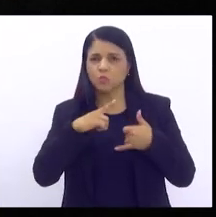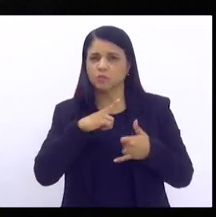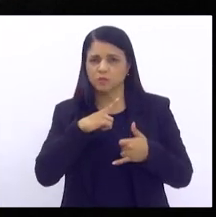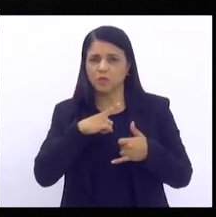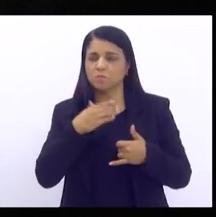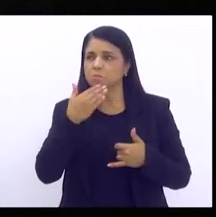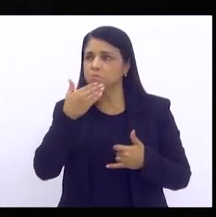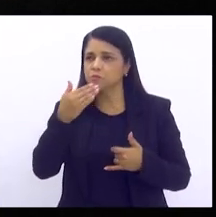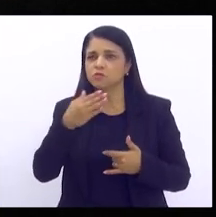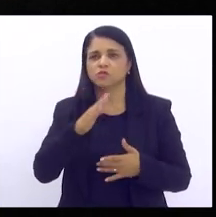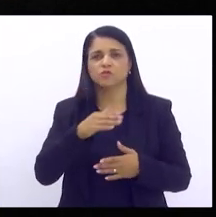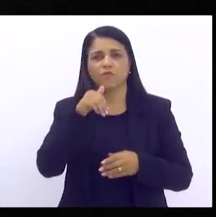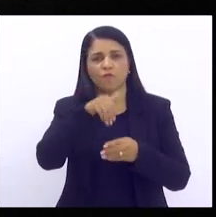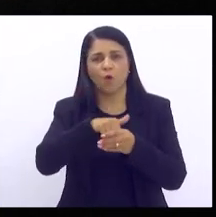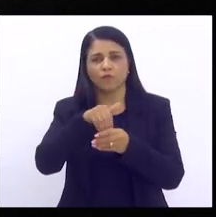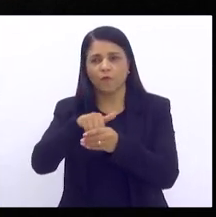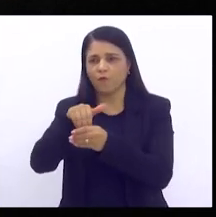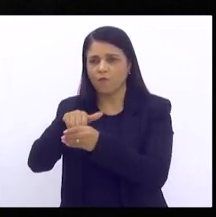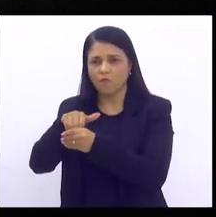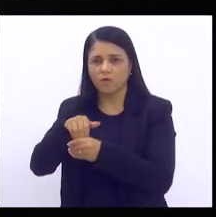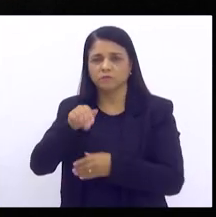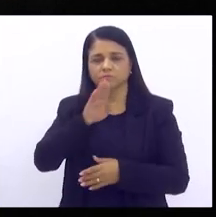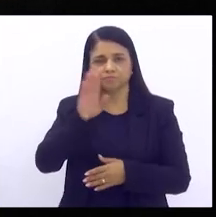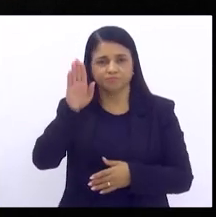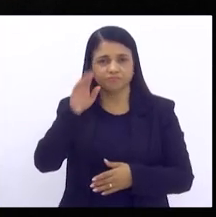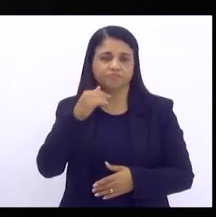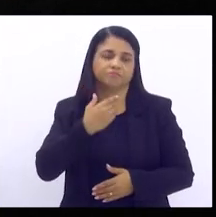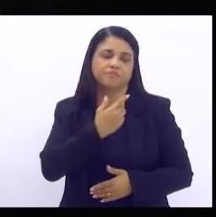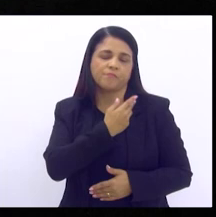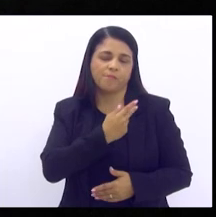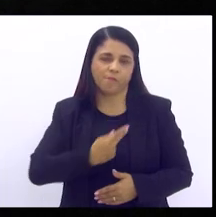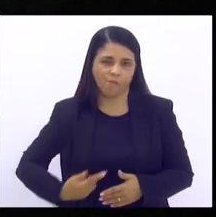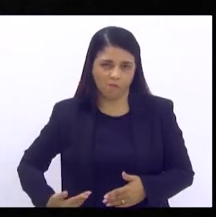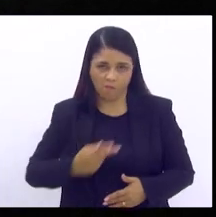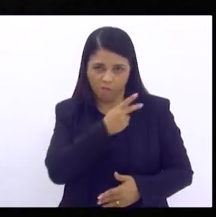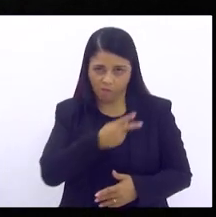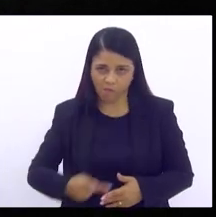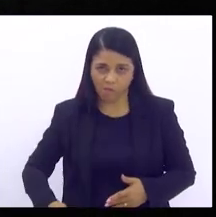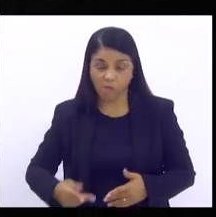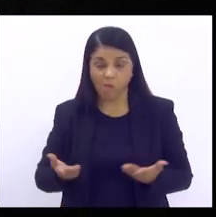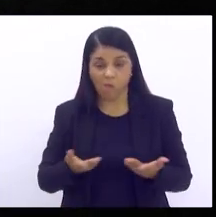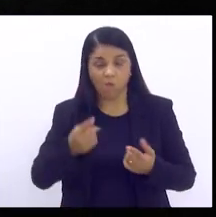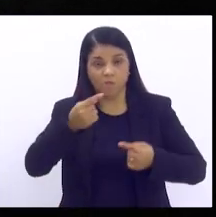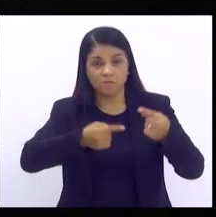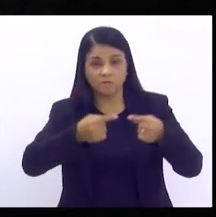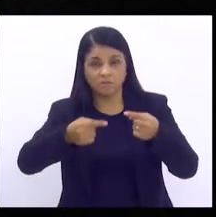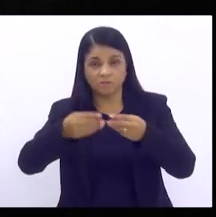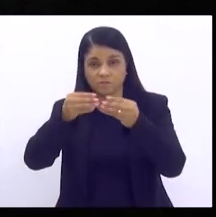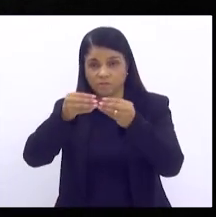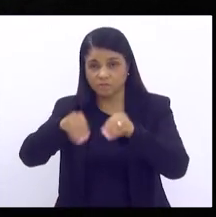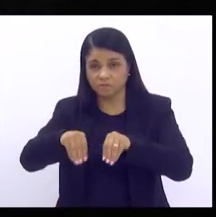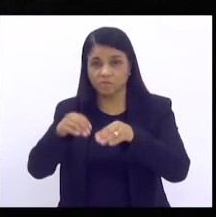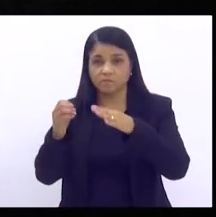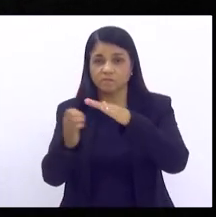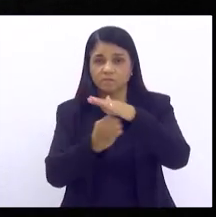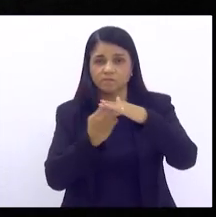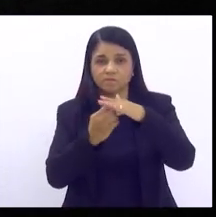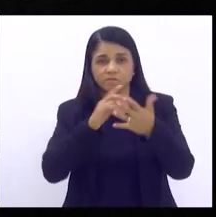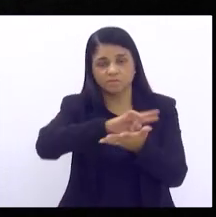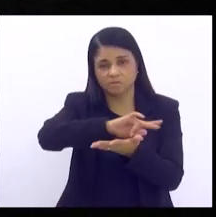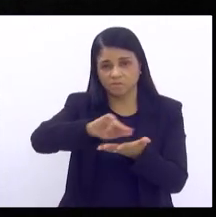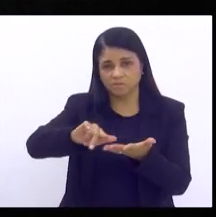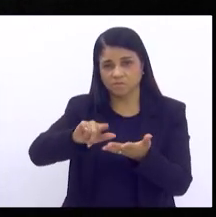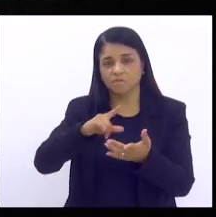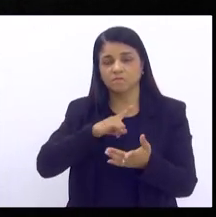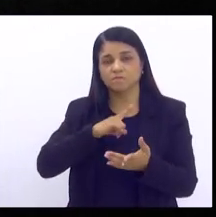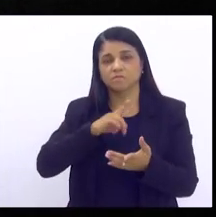para o presidente, mas essa discussão que hoje está prejudicando diversos empresários, donos de